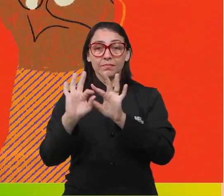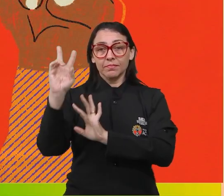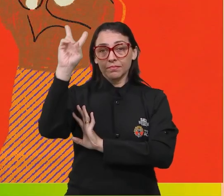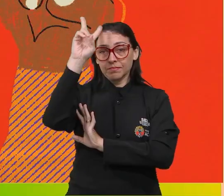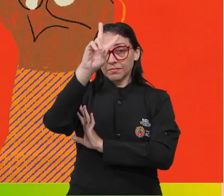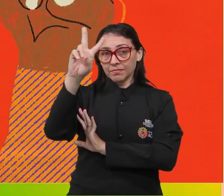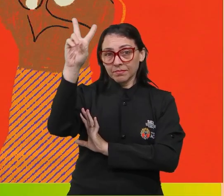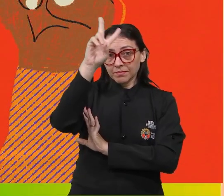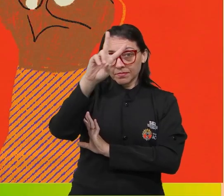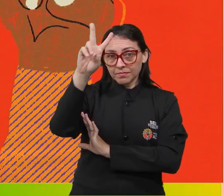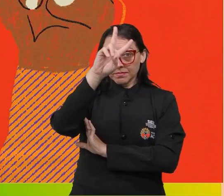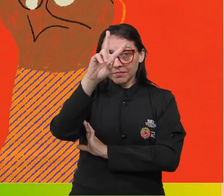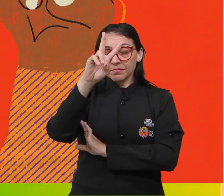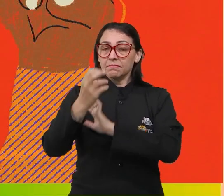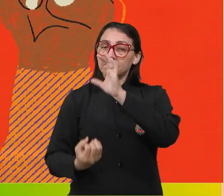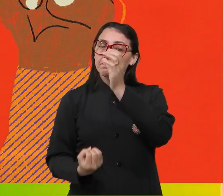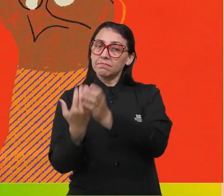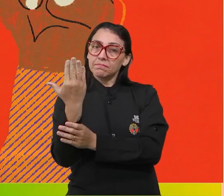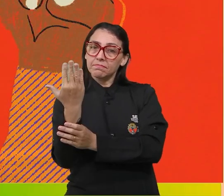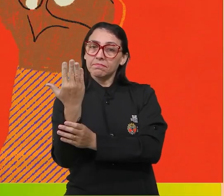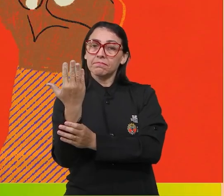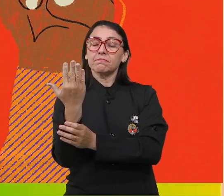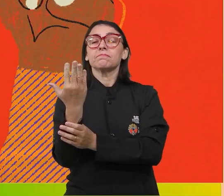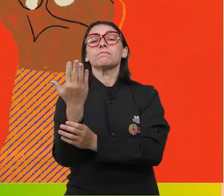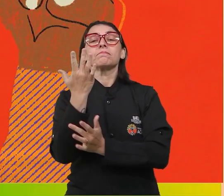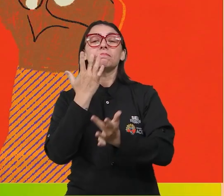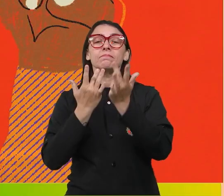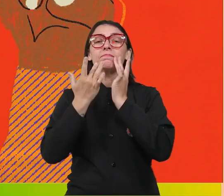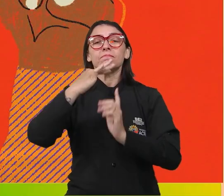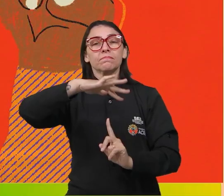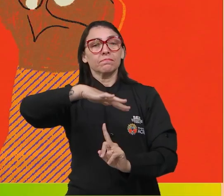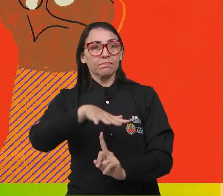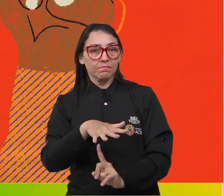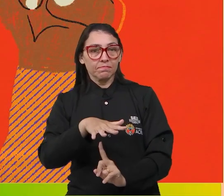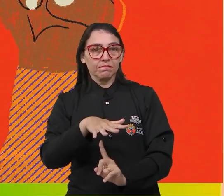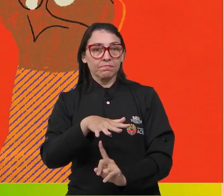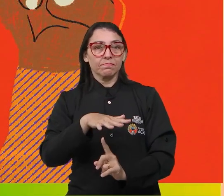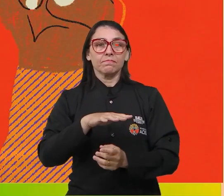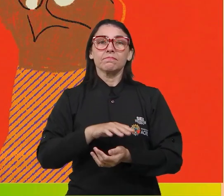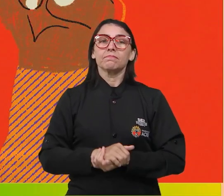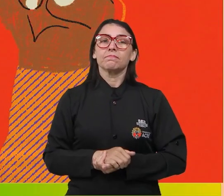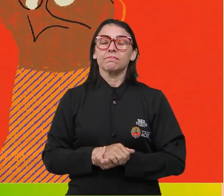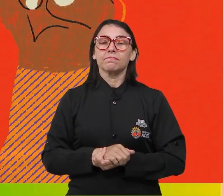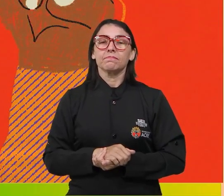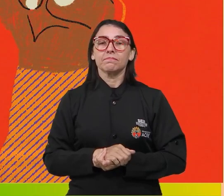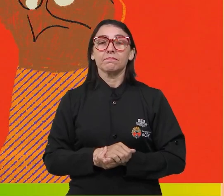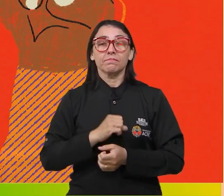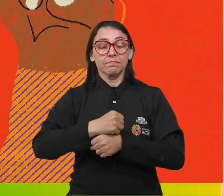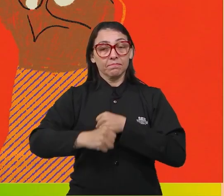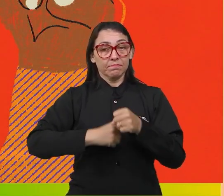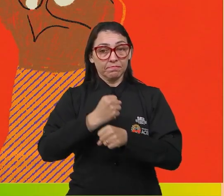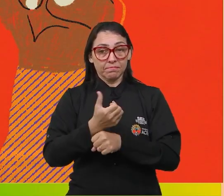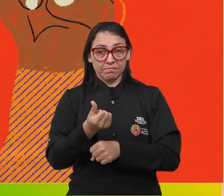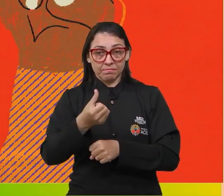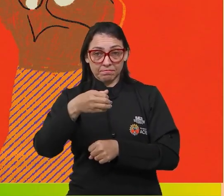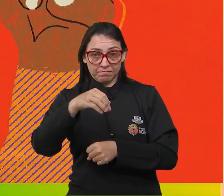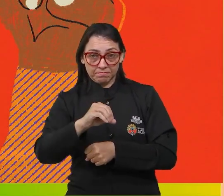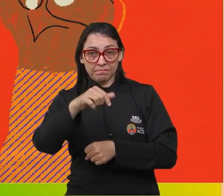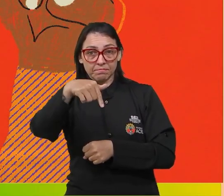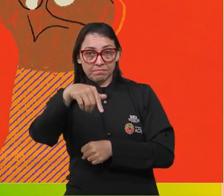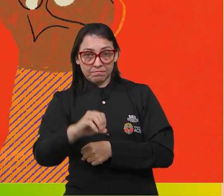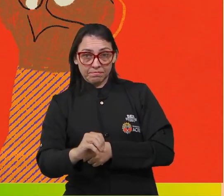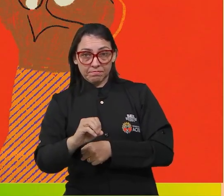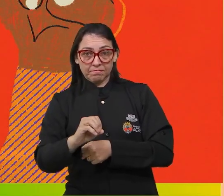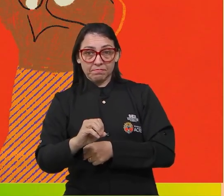E em que contexto nasce esse tipo de teatro do oprimido? Nasce na década de 70, como nós